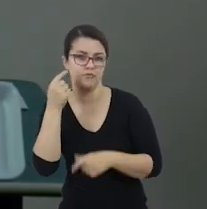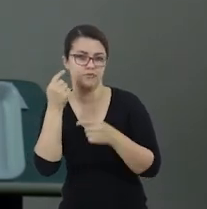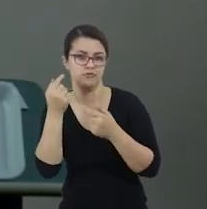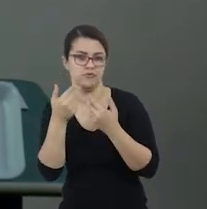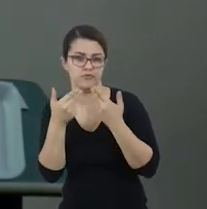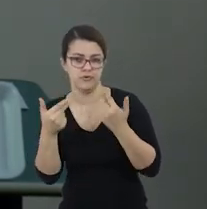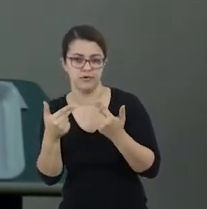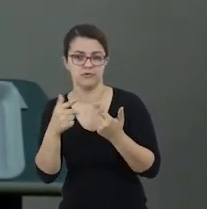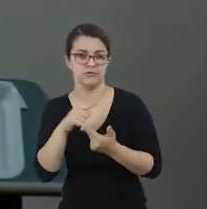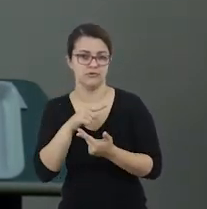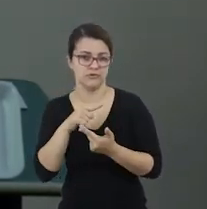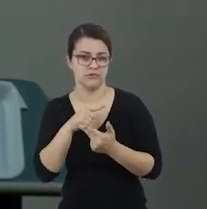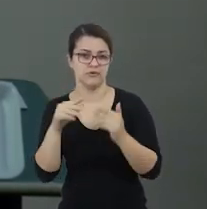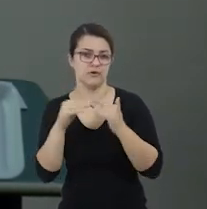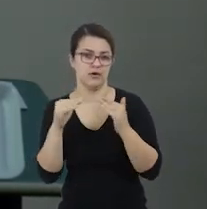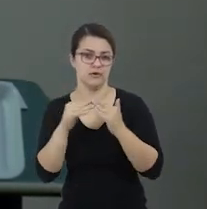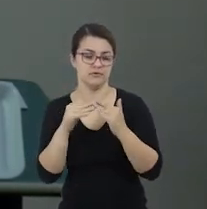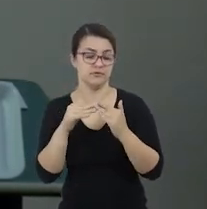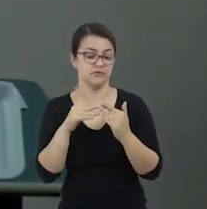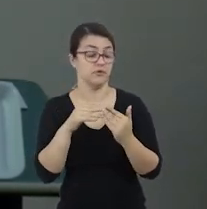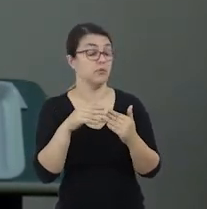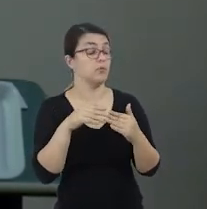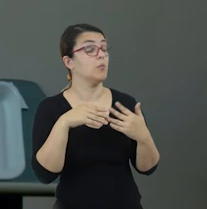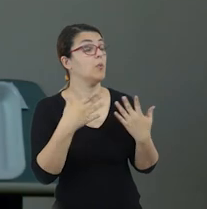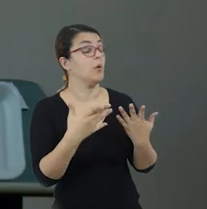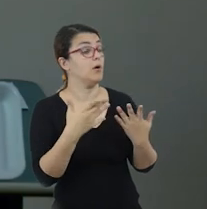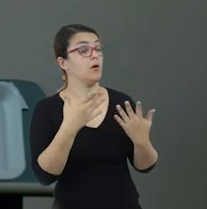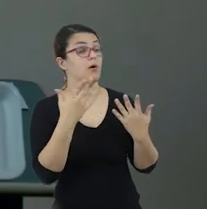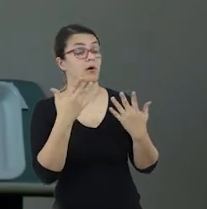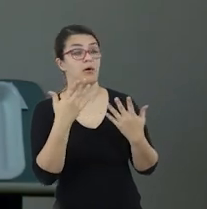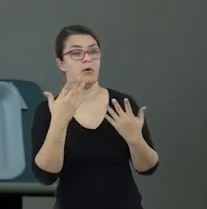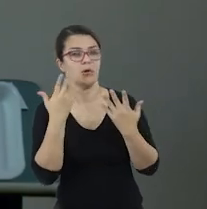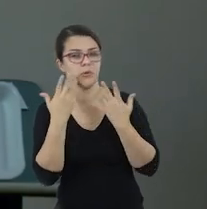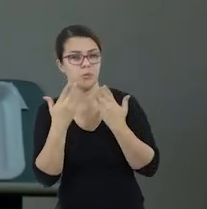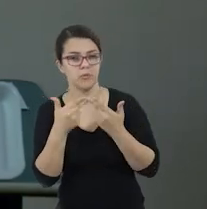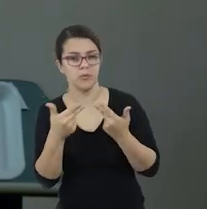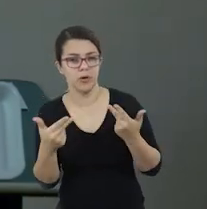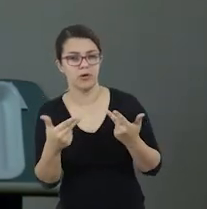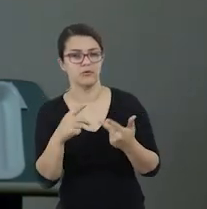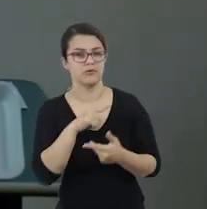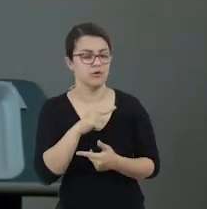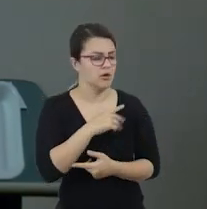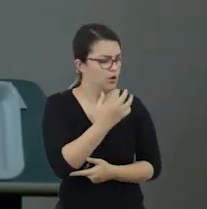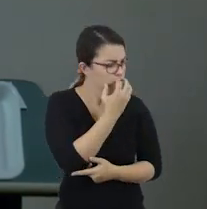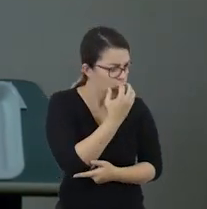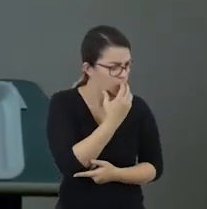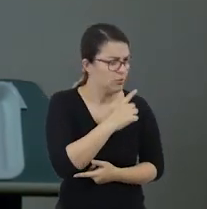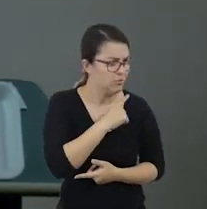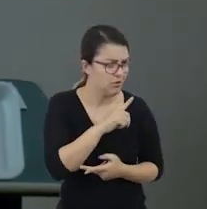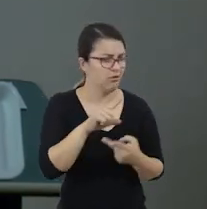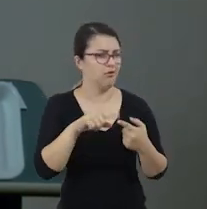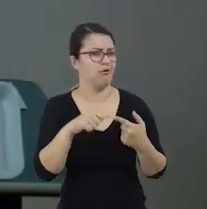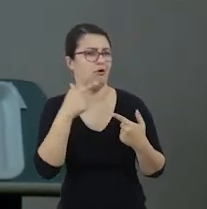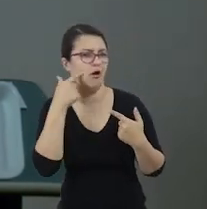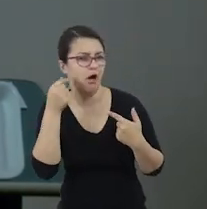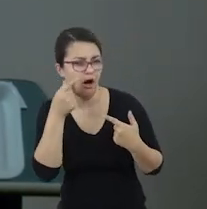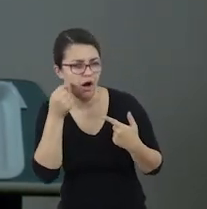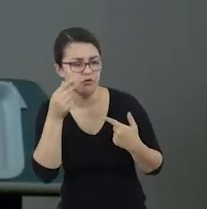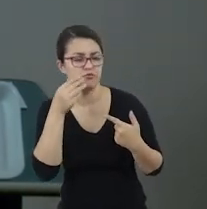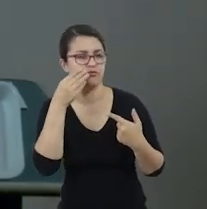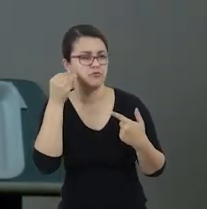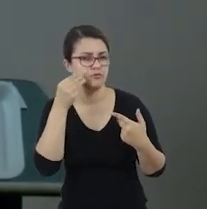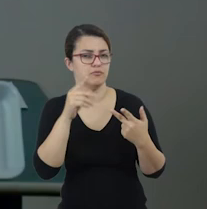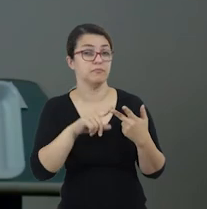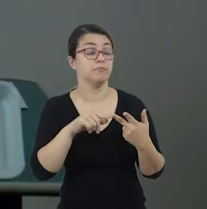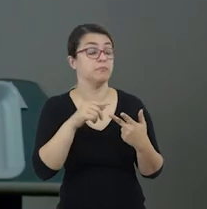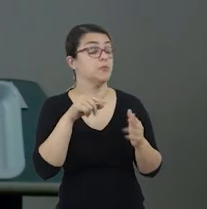como: que animal que tem, se é um gato, se é um passarinho, se é um cachorrinho. Pergunte qual o nome desse animal,